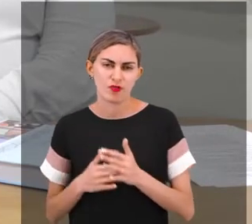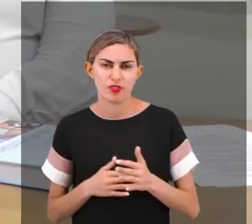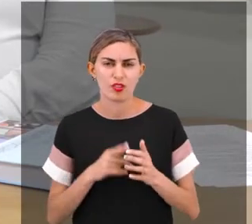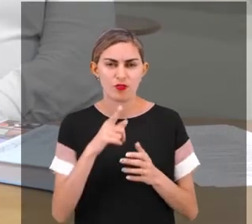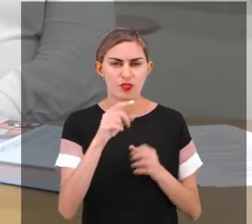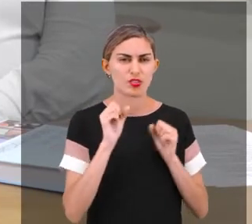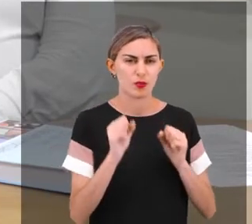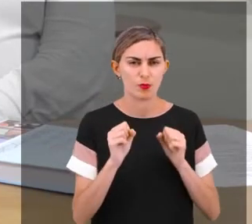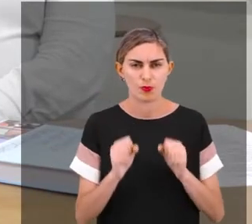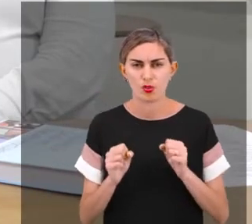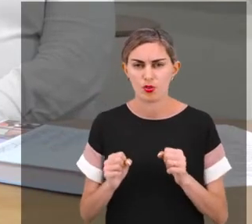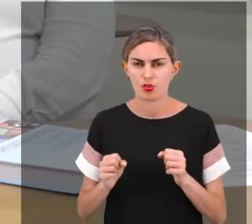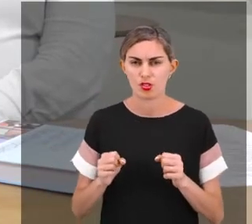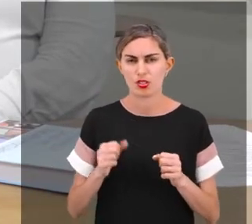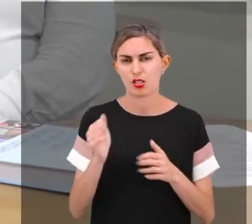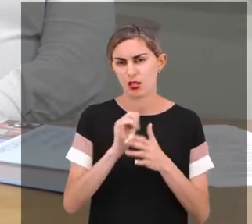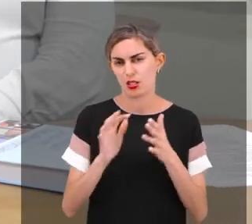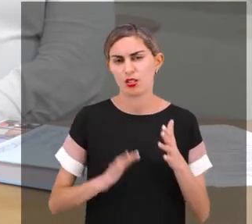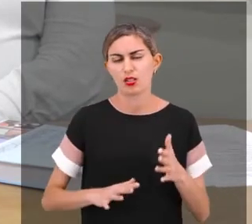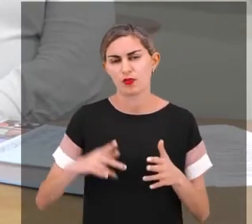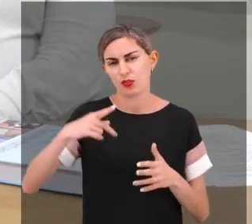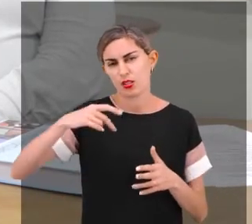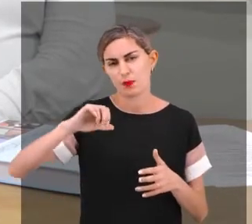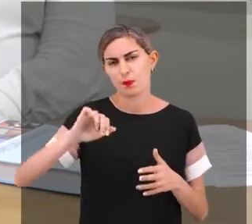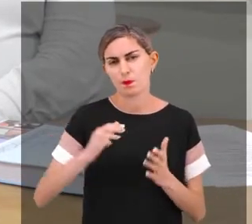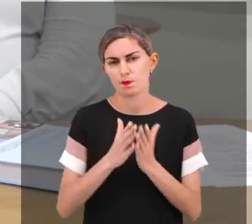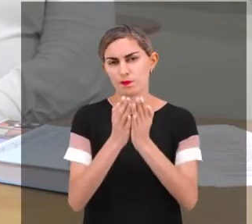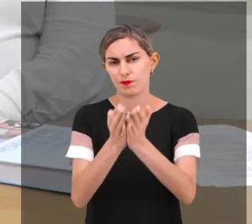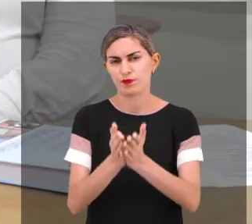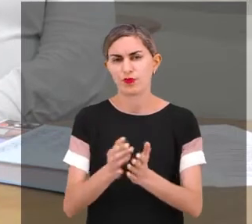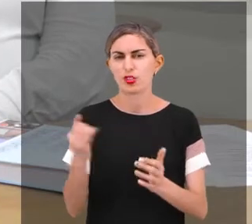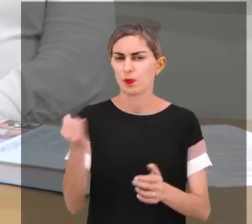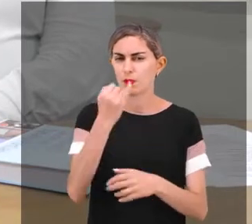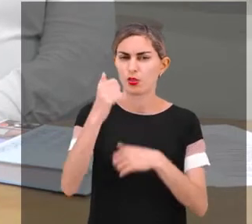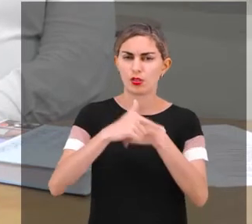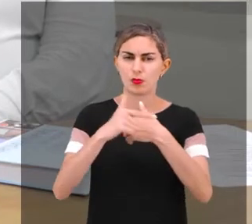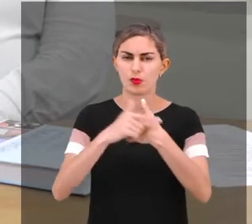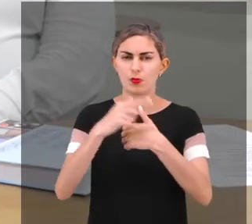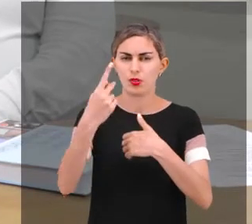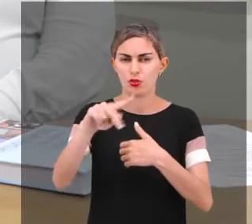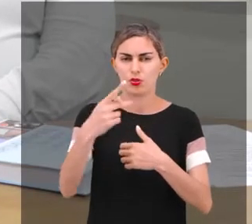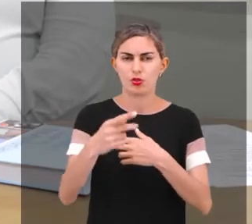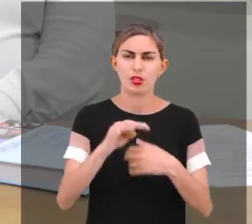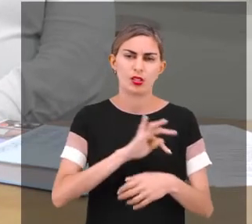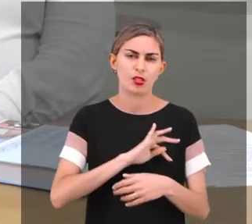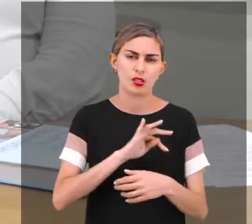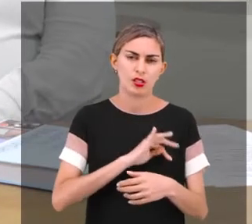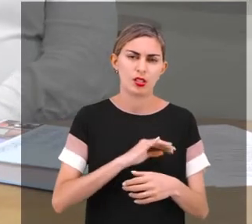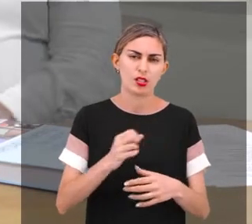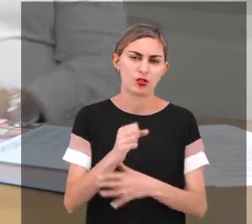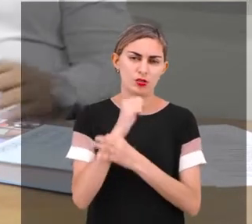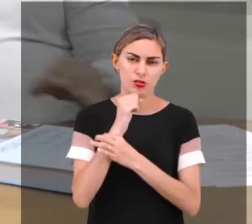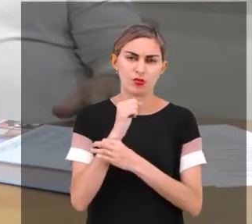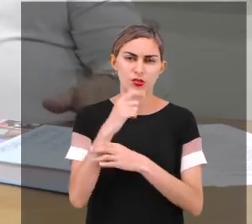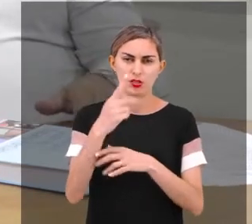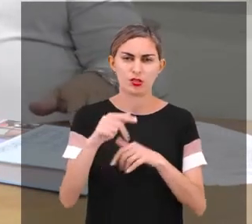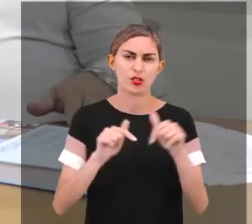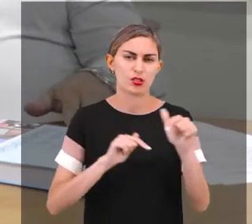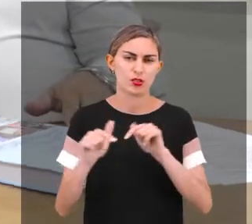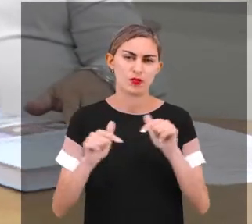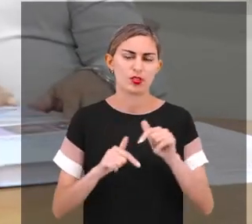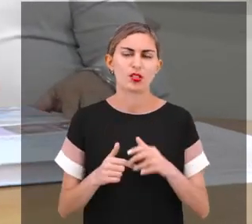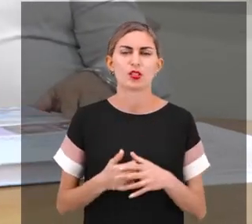que vocês possam vir a enfrentar na atividade portuária e a importância do papel de vocês como técnico de segurança nessa